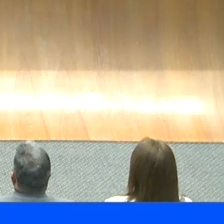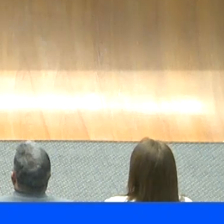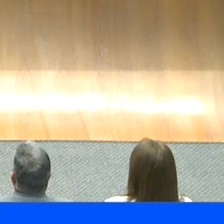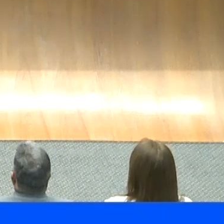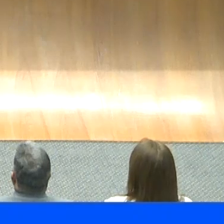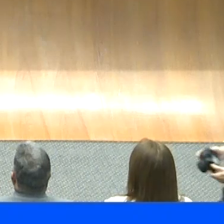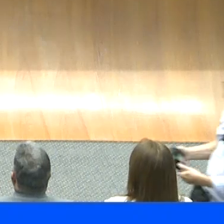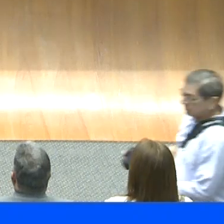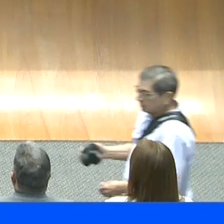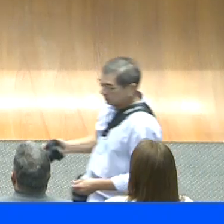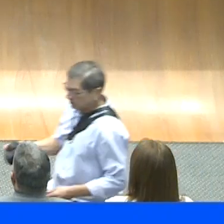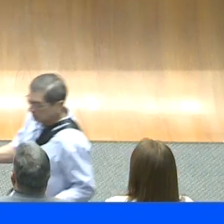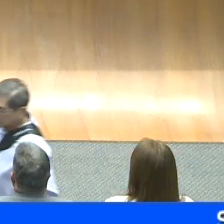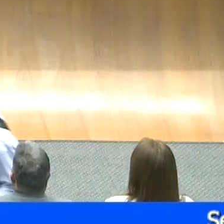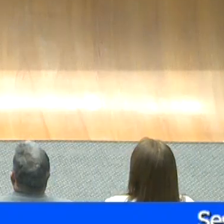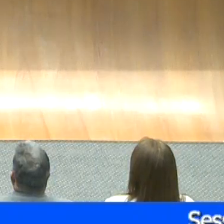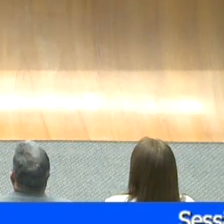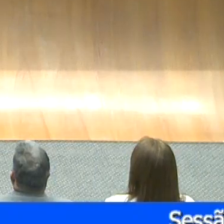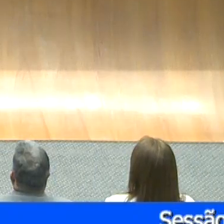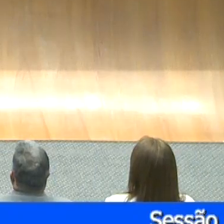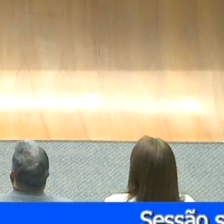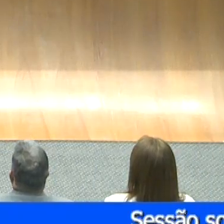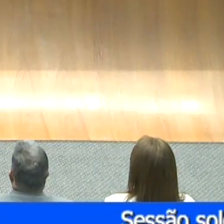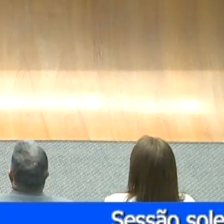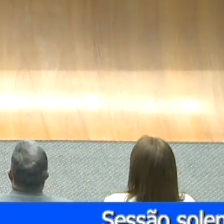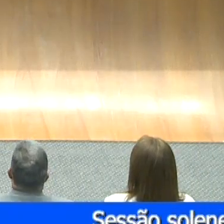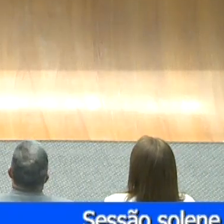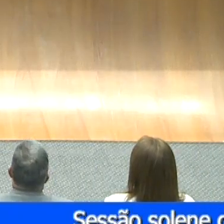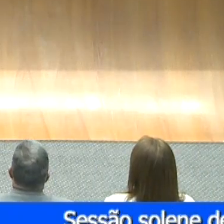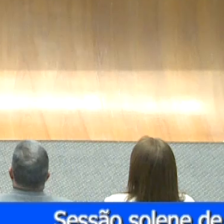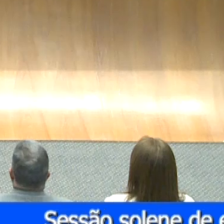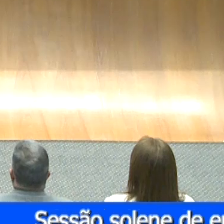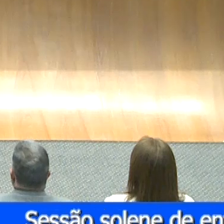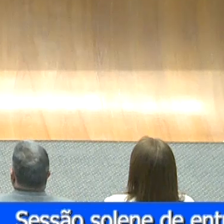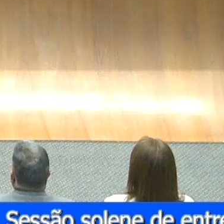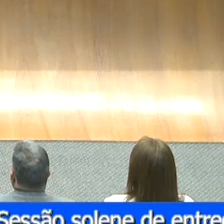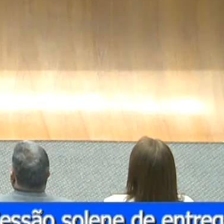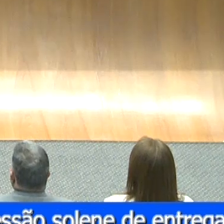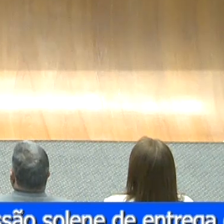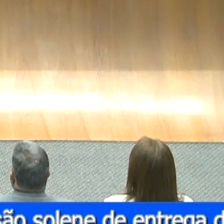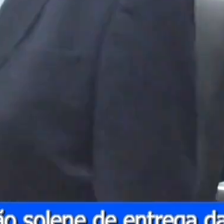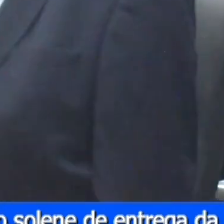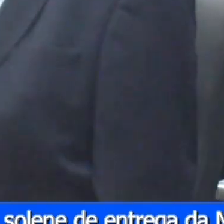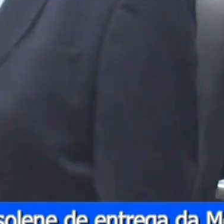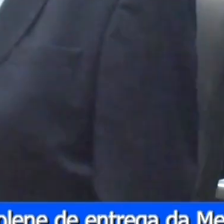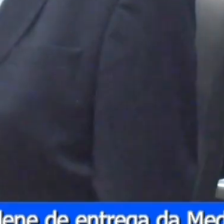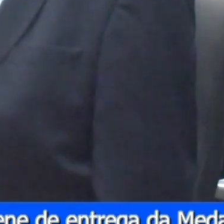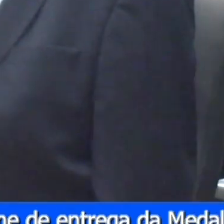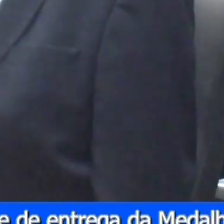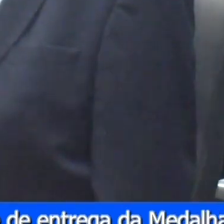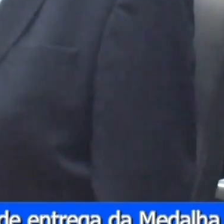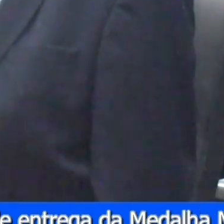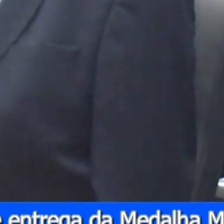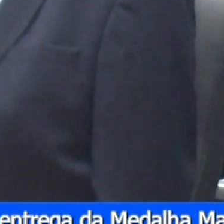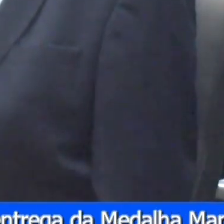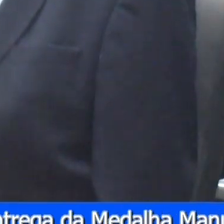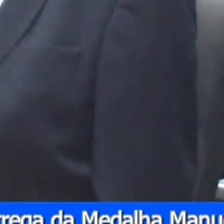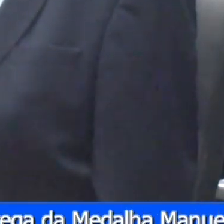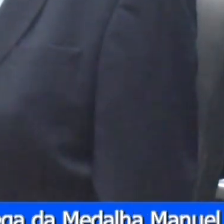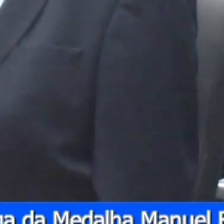glória, por nome nossos avós. Por